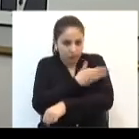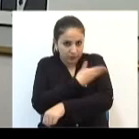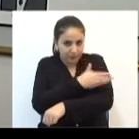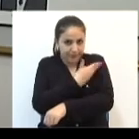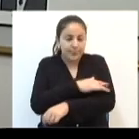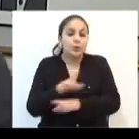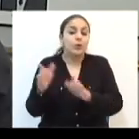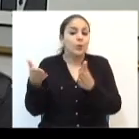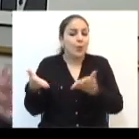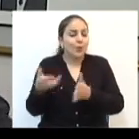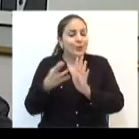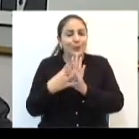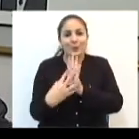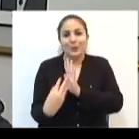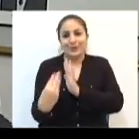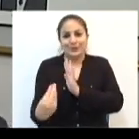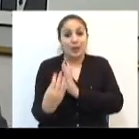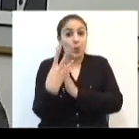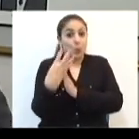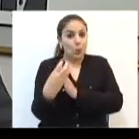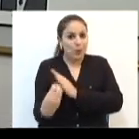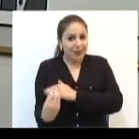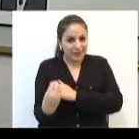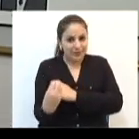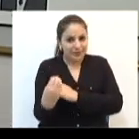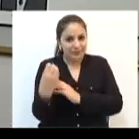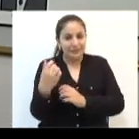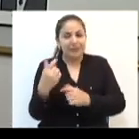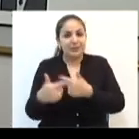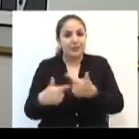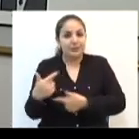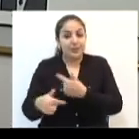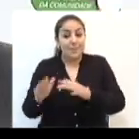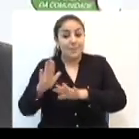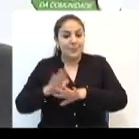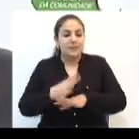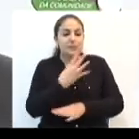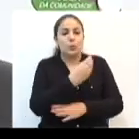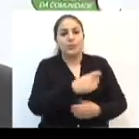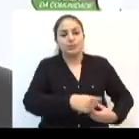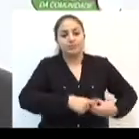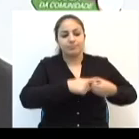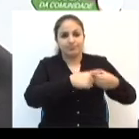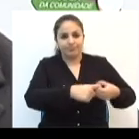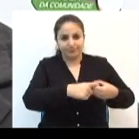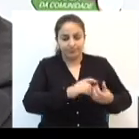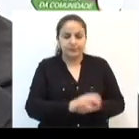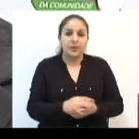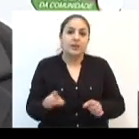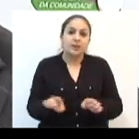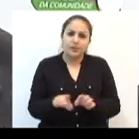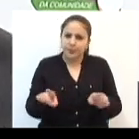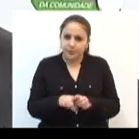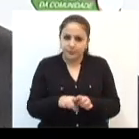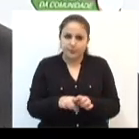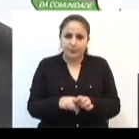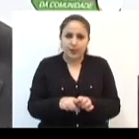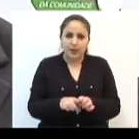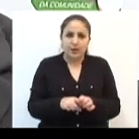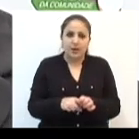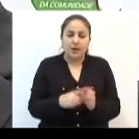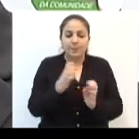e hoje eles são referência. 40 empregos diretos, mais 40 terceirizados. E o empreendedorismo sempre foi